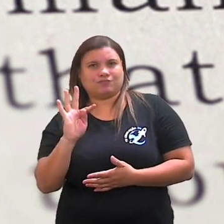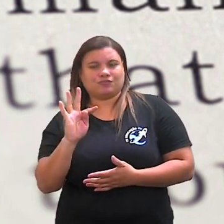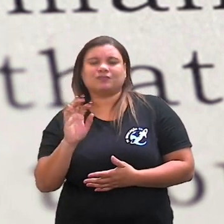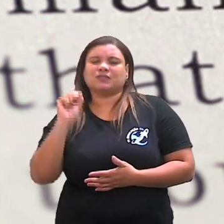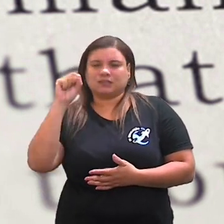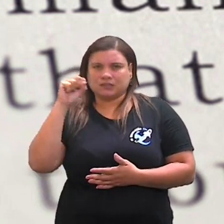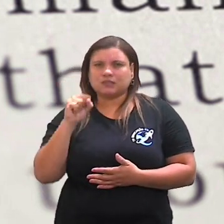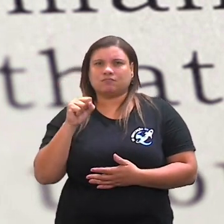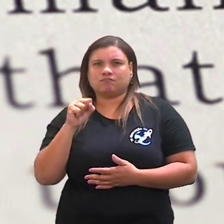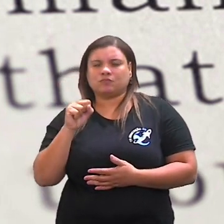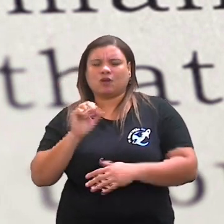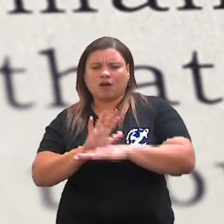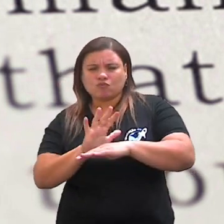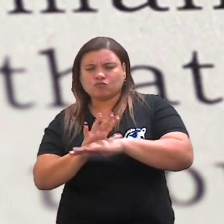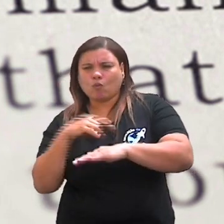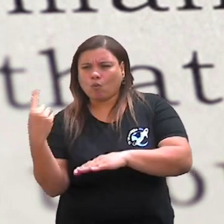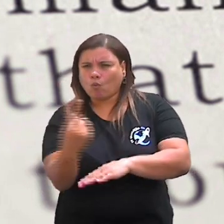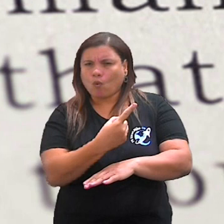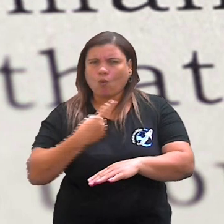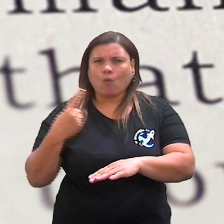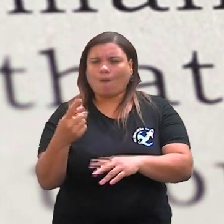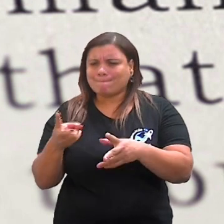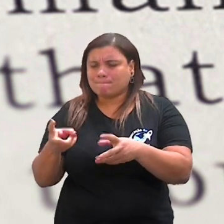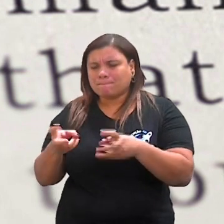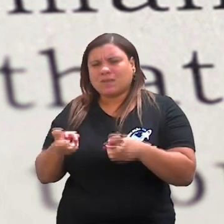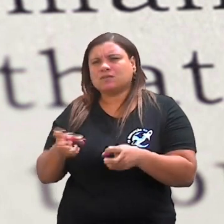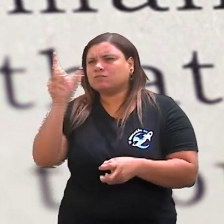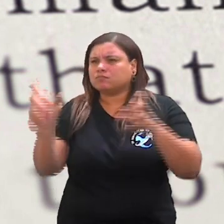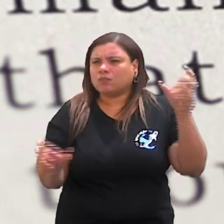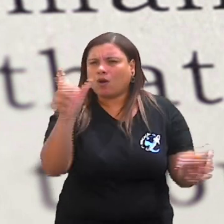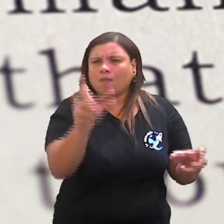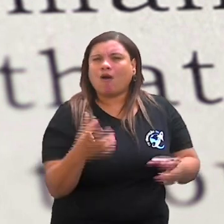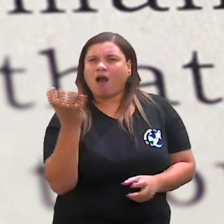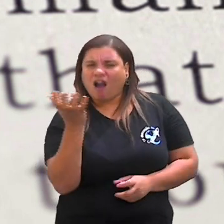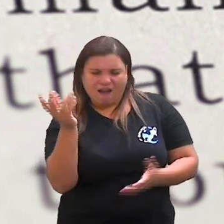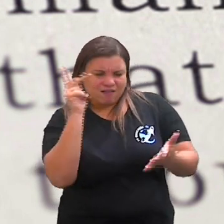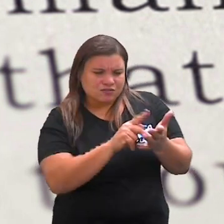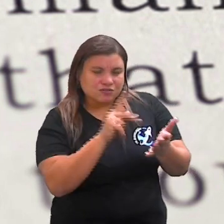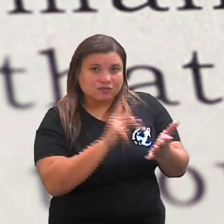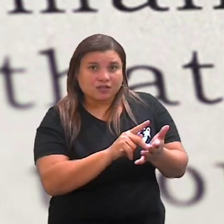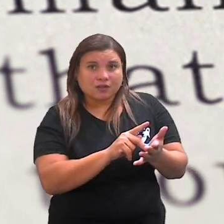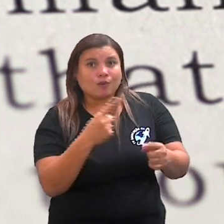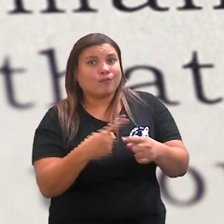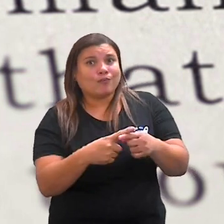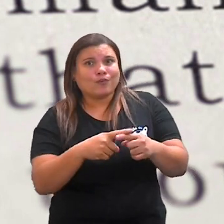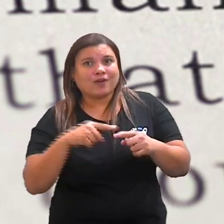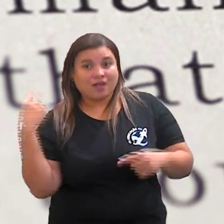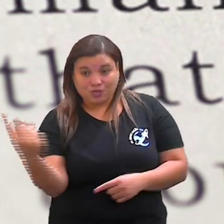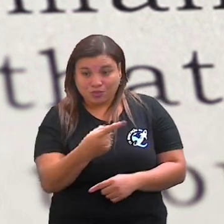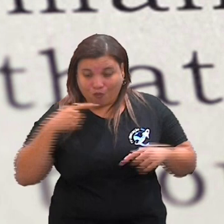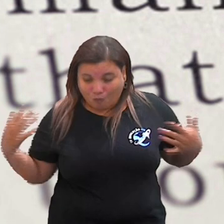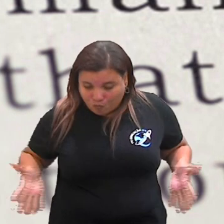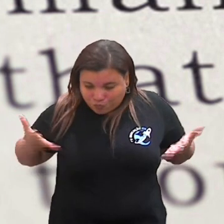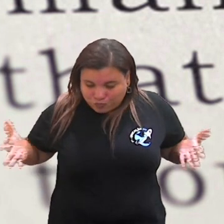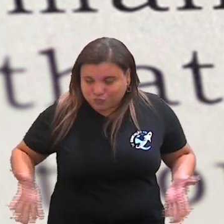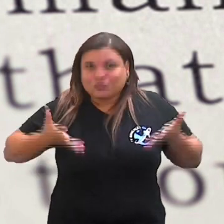correta, é preciso identificarmos a intenção da pessoa. Essa intenção é a motivação que leva